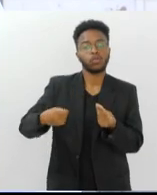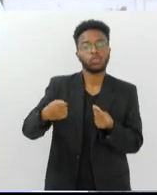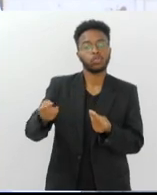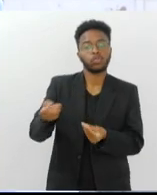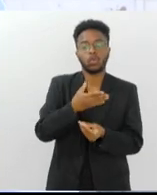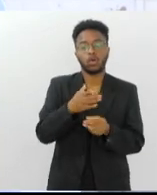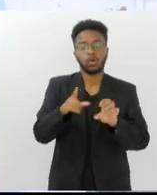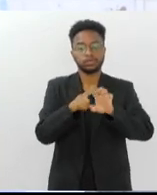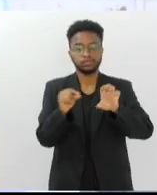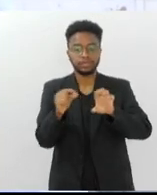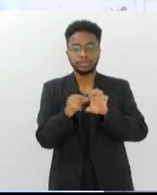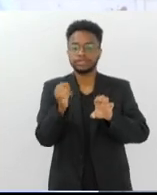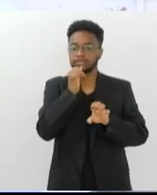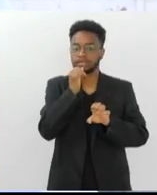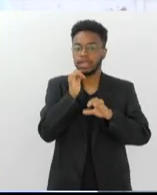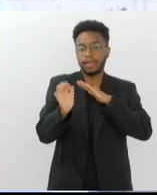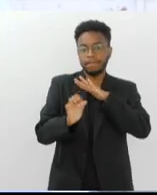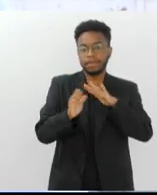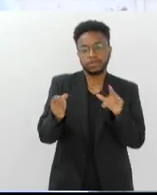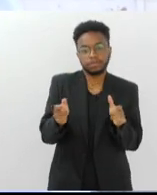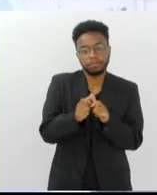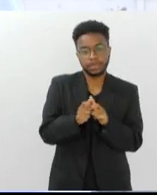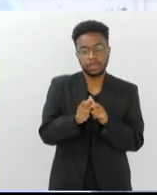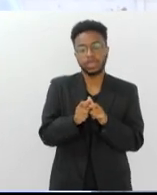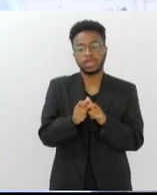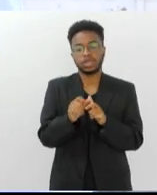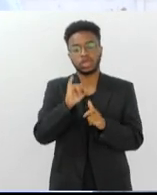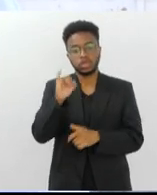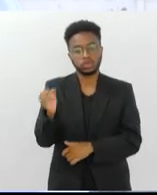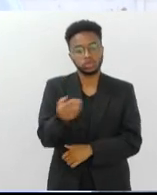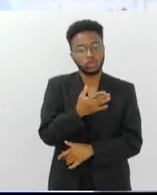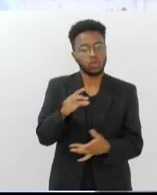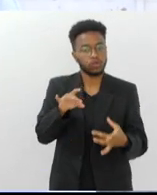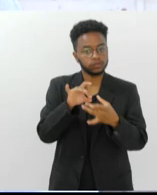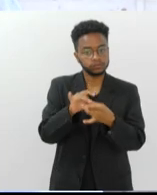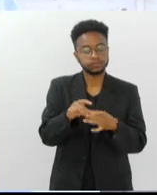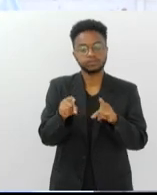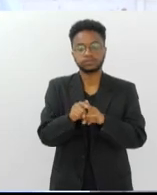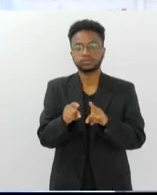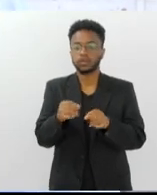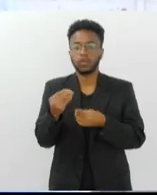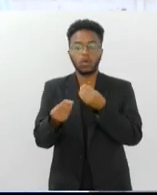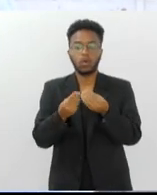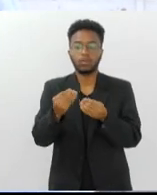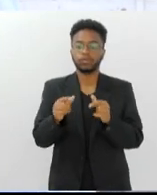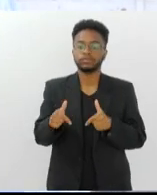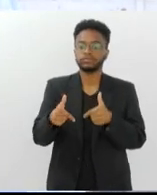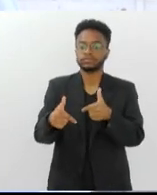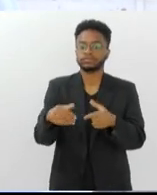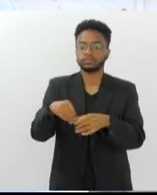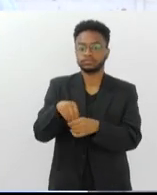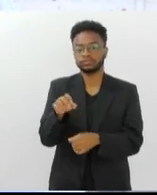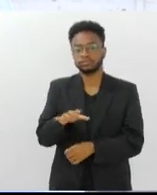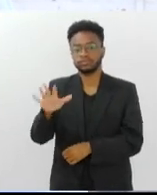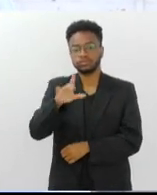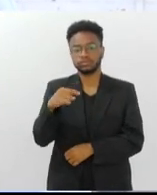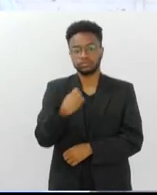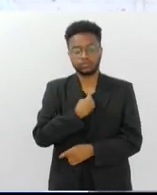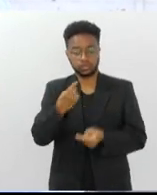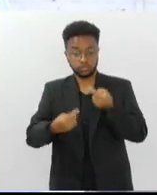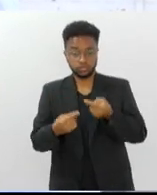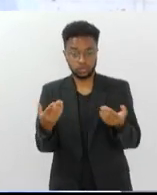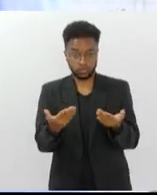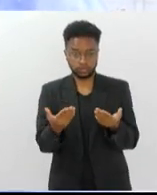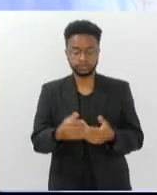como as startups, por exemplo, como as iniciativas inovadoras nas comunidades também serão um tema que a gente vai voltar a trabalhar hoje. E André,